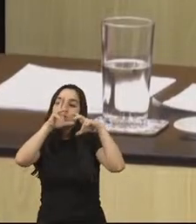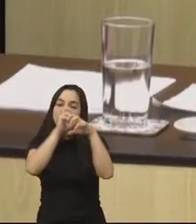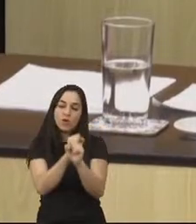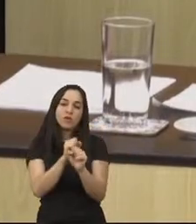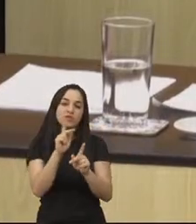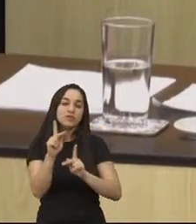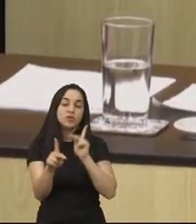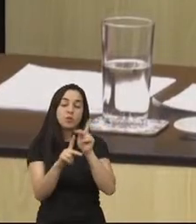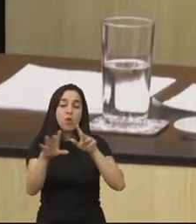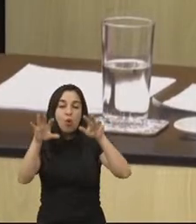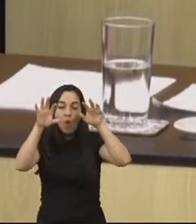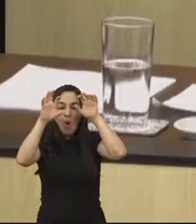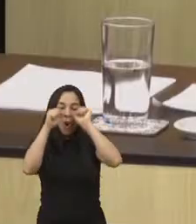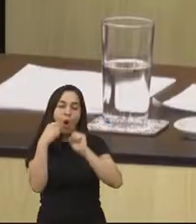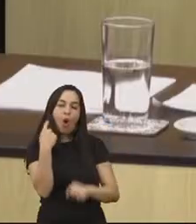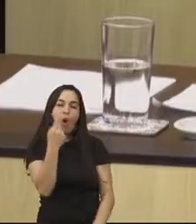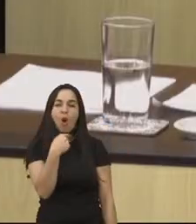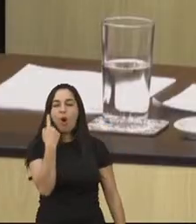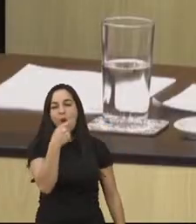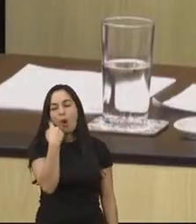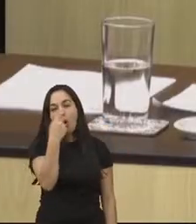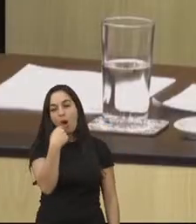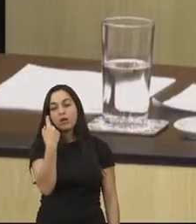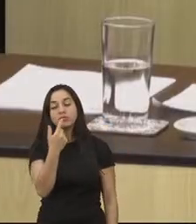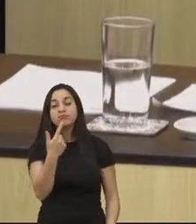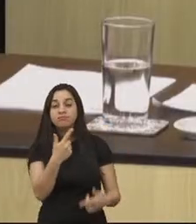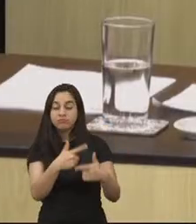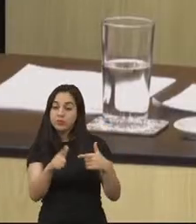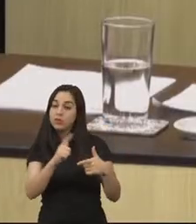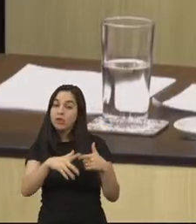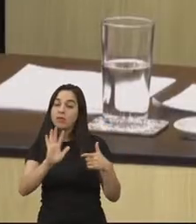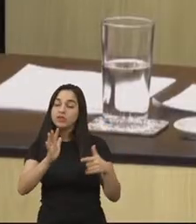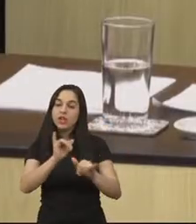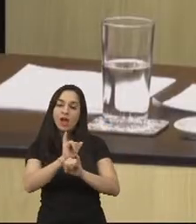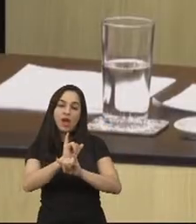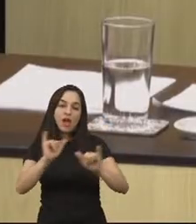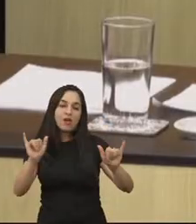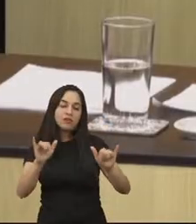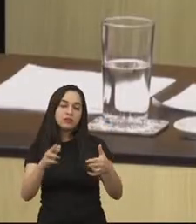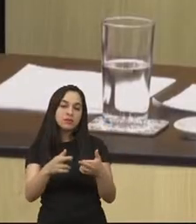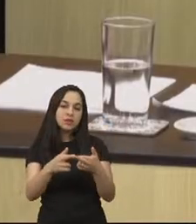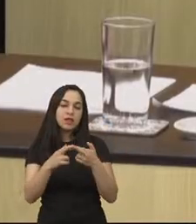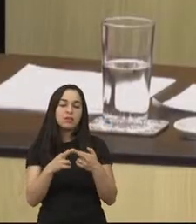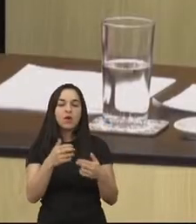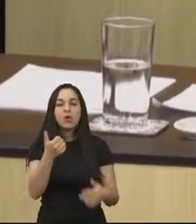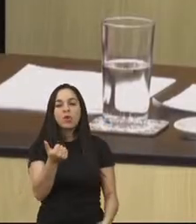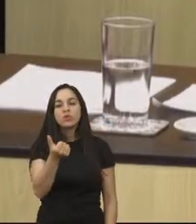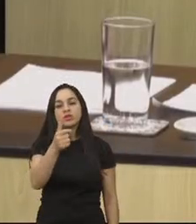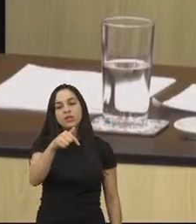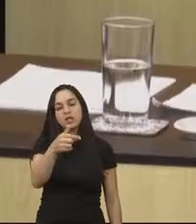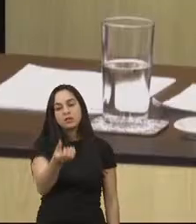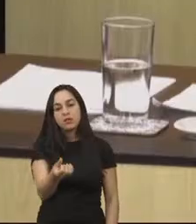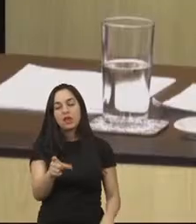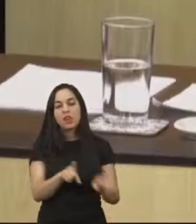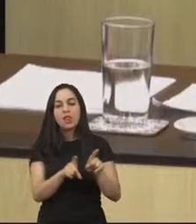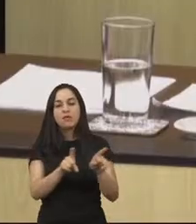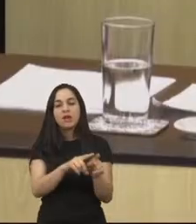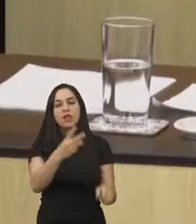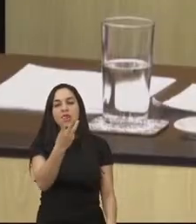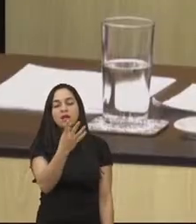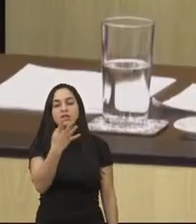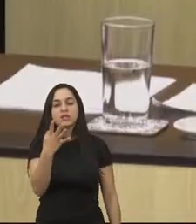fique no escuro por horas. O problema já foi relatado por meio dos requerimentos 176 e